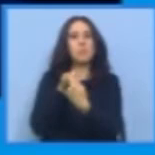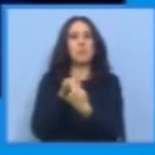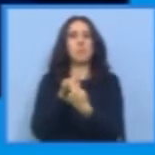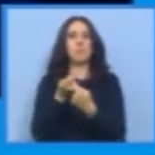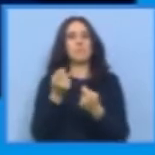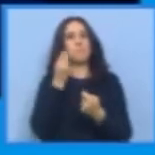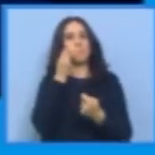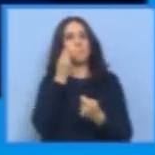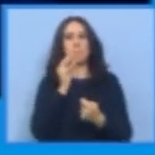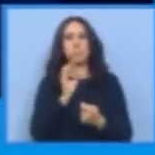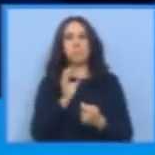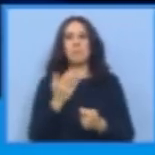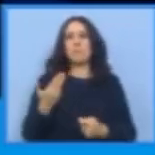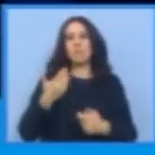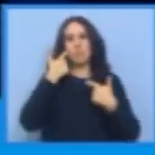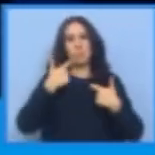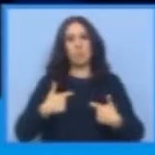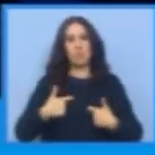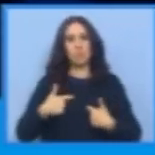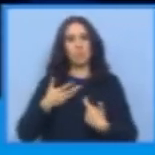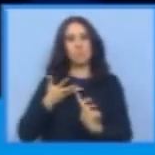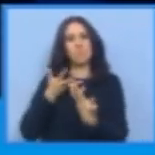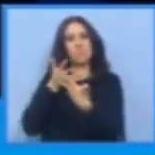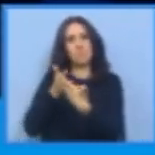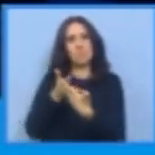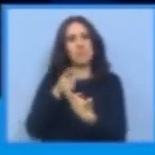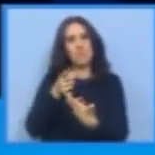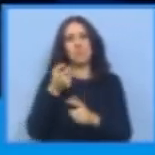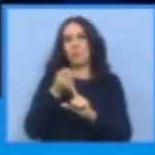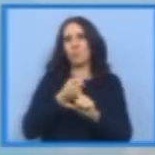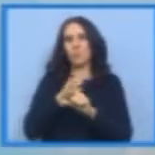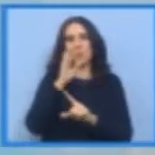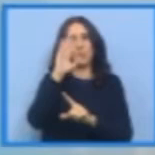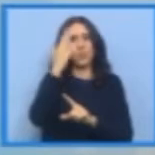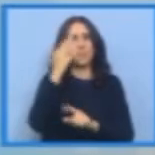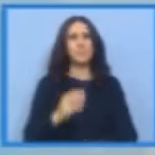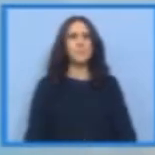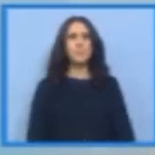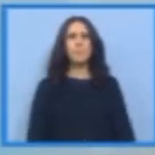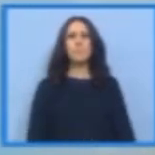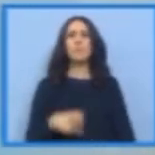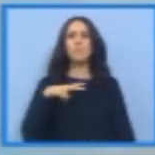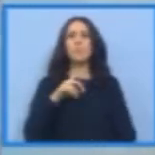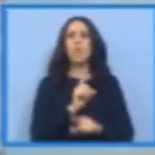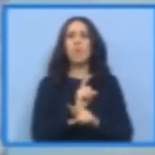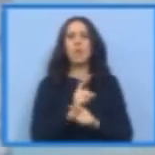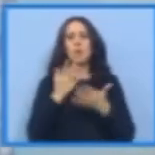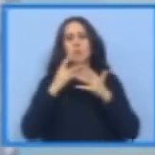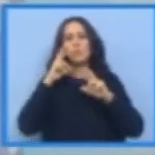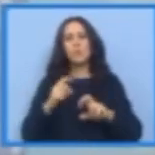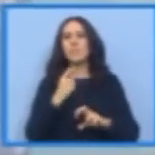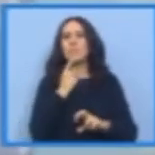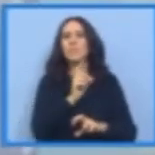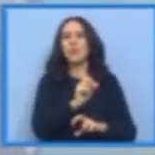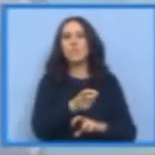num quadro maior dos direitos humanos, que é essa a grande luta. O que é que o estudo diz acerca de Portugal? O